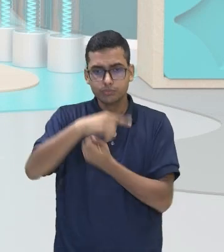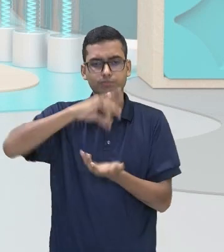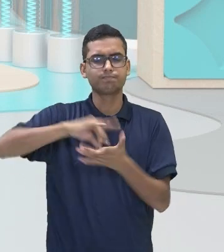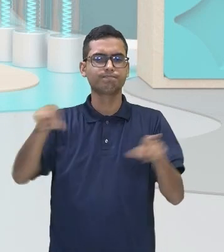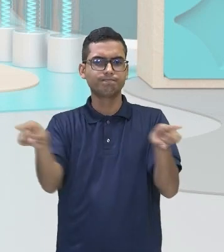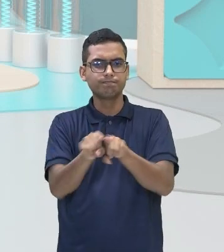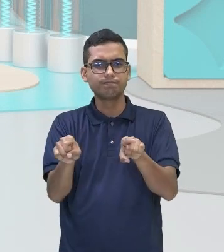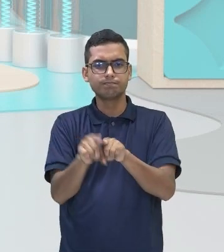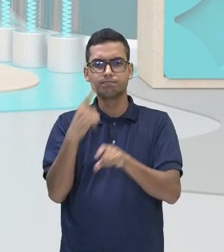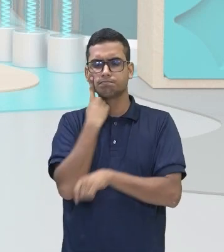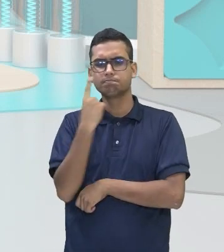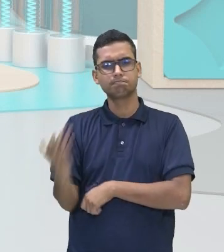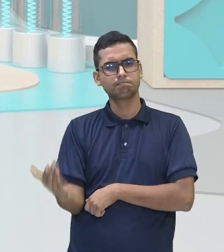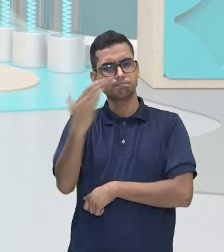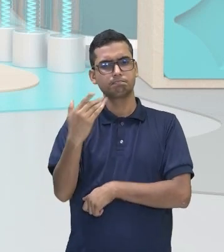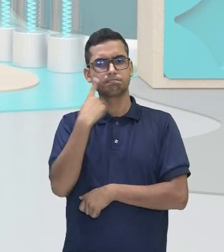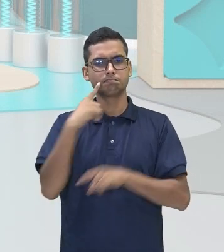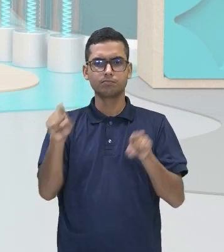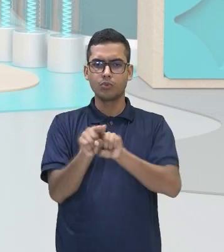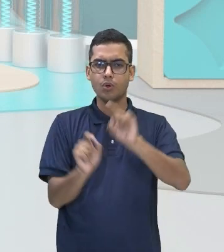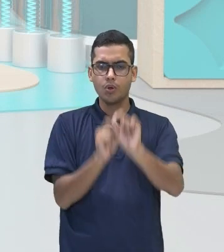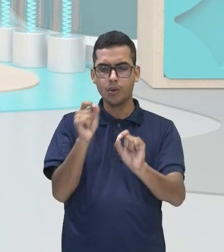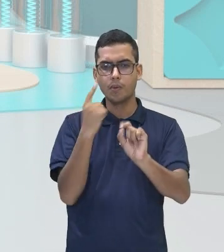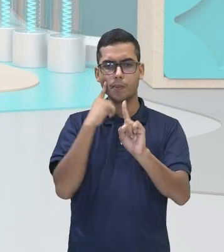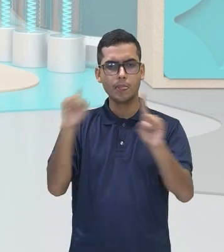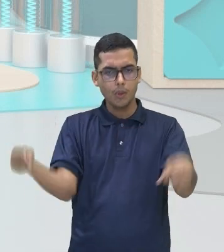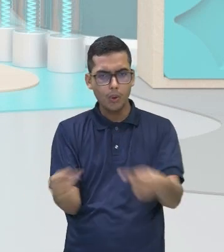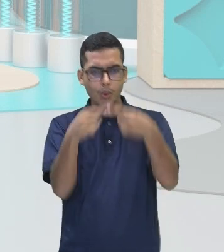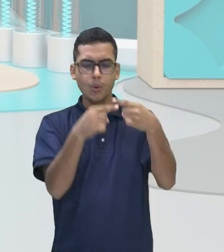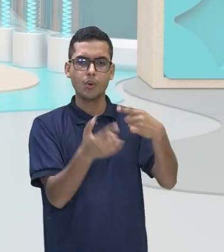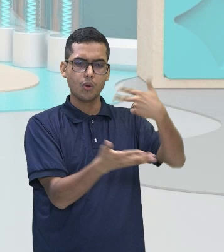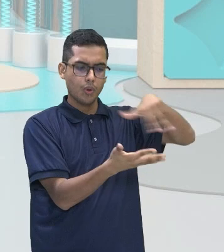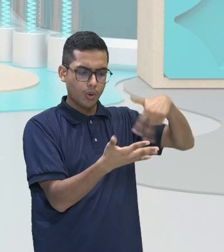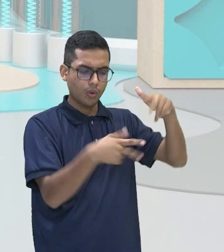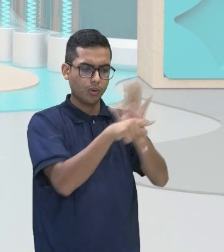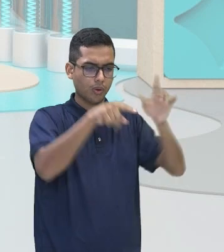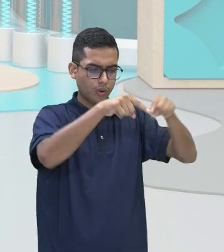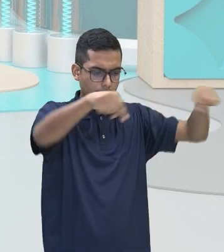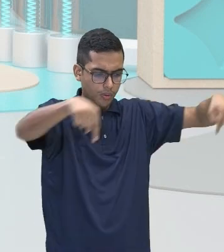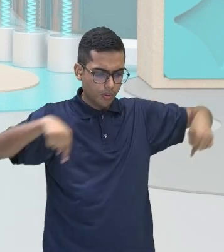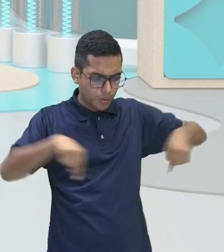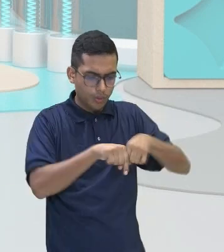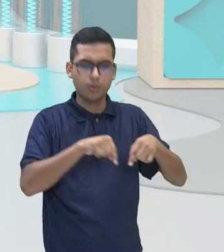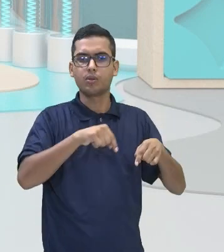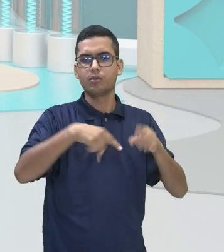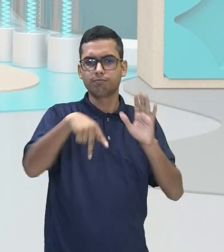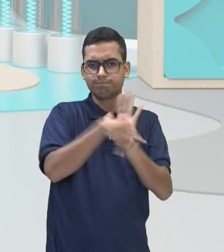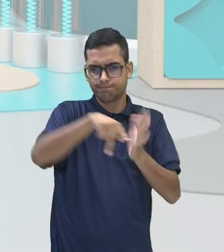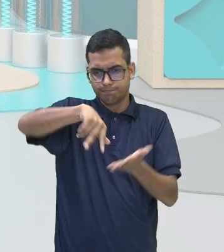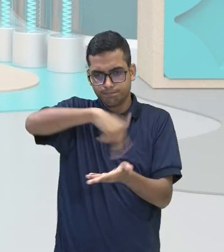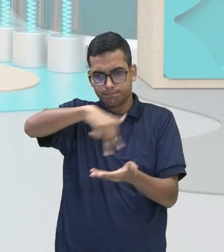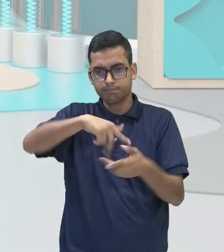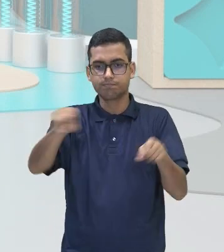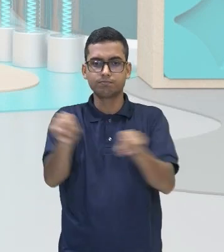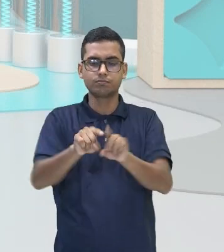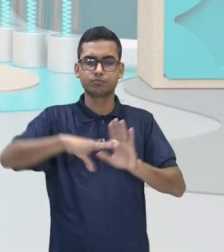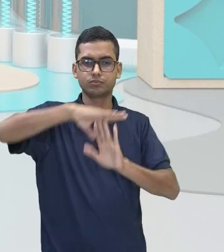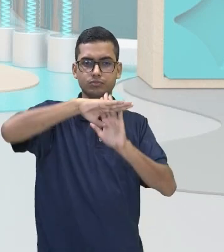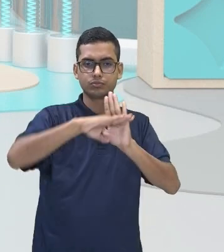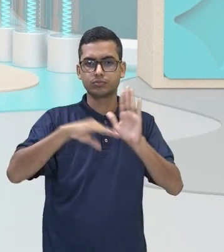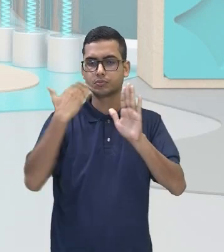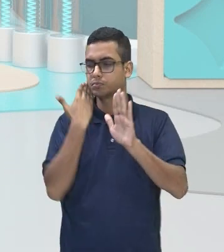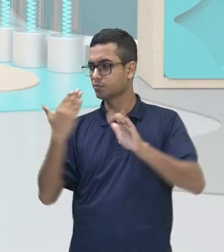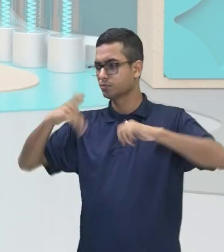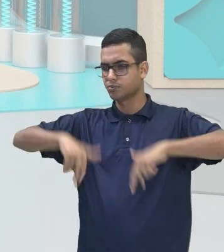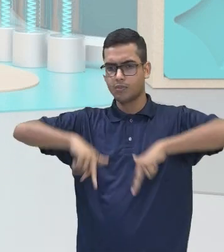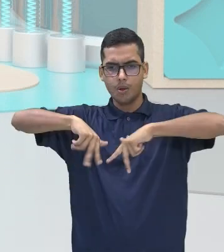mais, embora ele também se enquadre ali dentro das danças de salão. A gente vai classificar eles como danças latinas